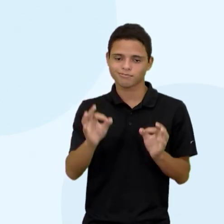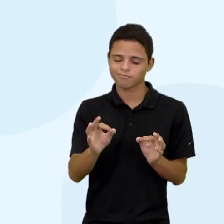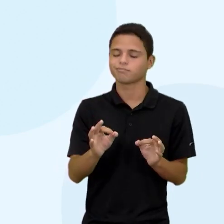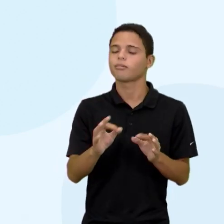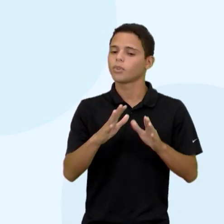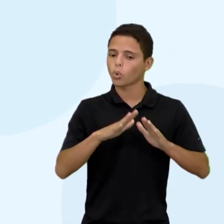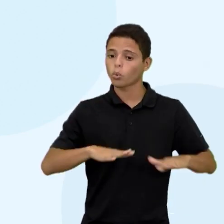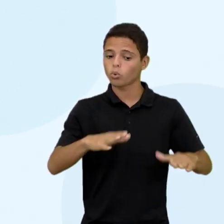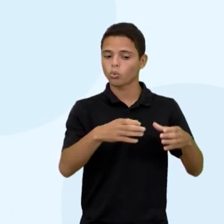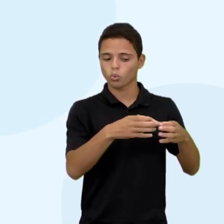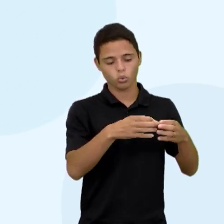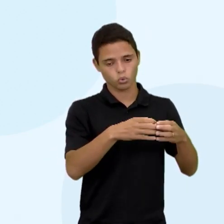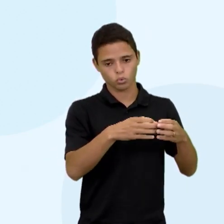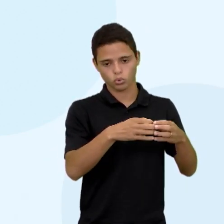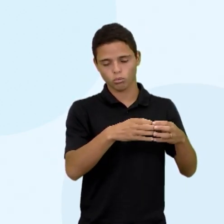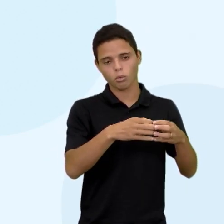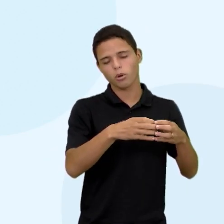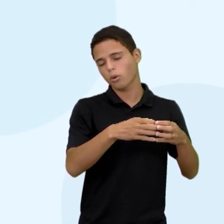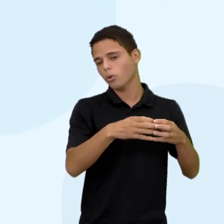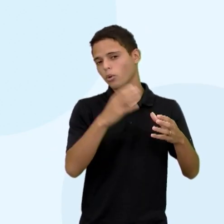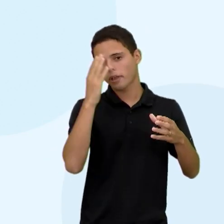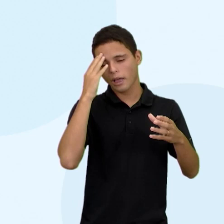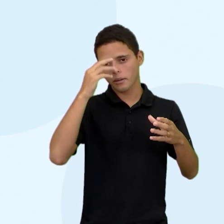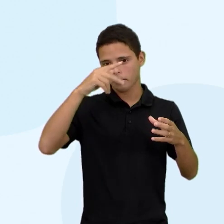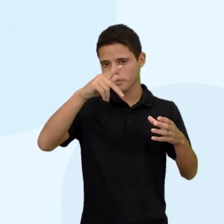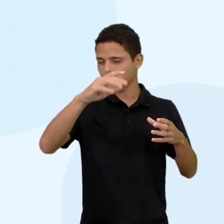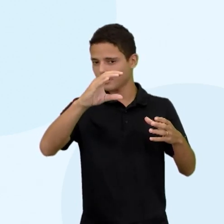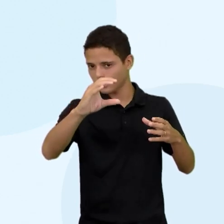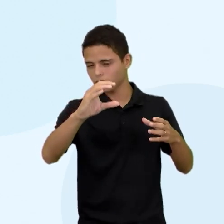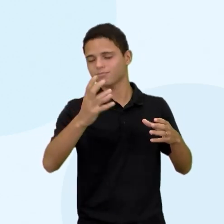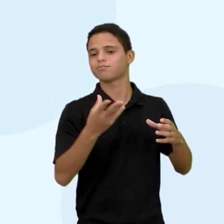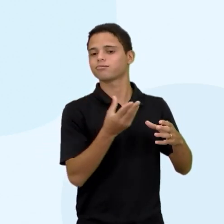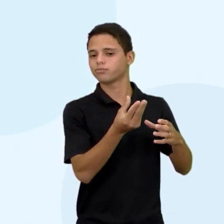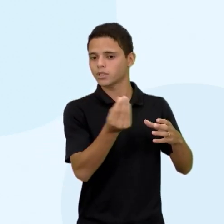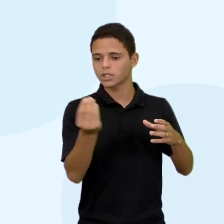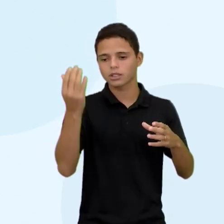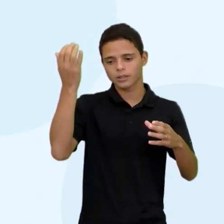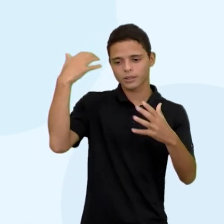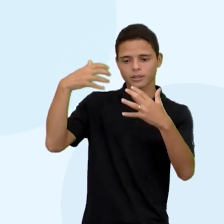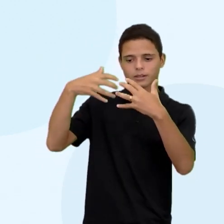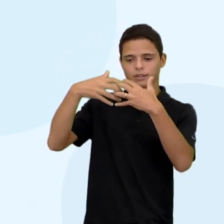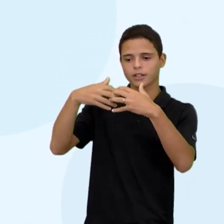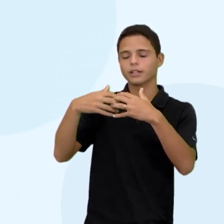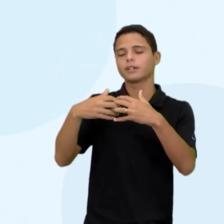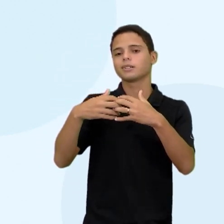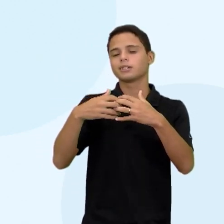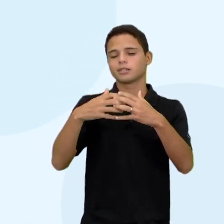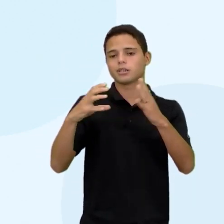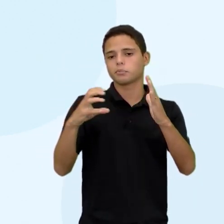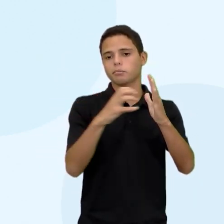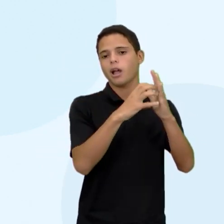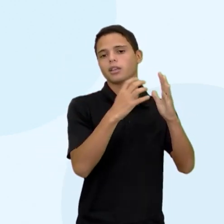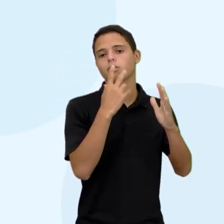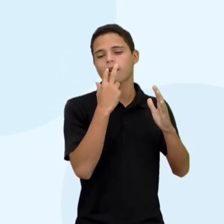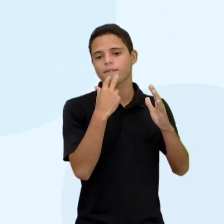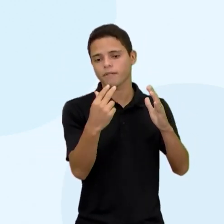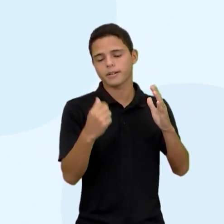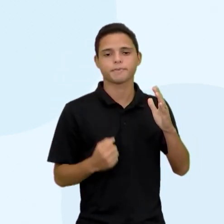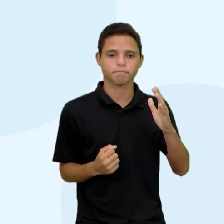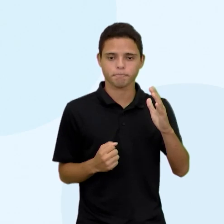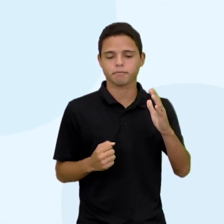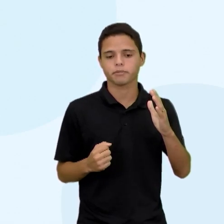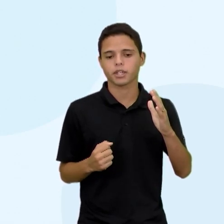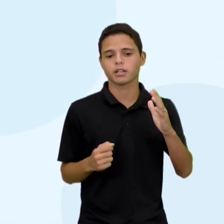convencional. O PC, o paralisado cerebral, muitas vezes a lesão vem junto à fala. A acuidade visual